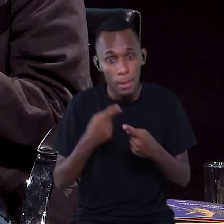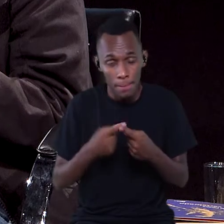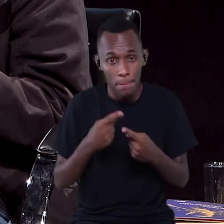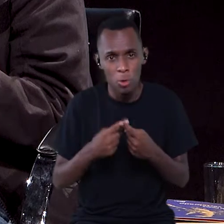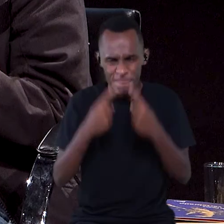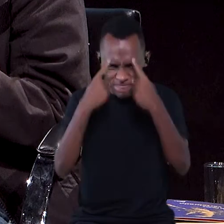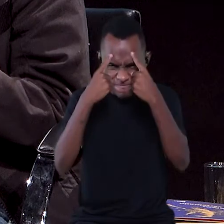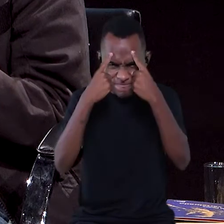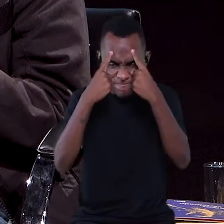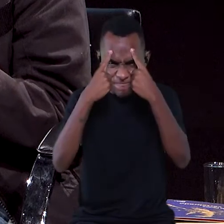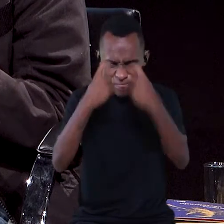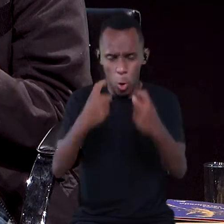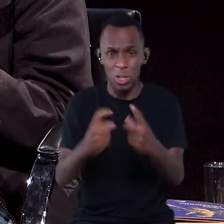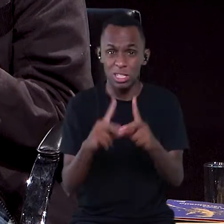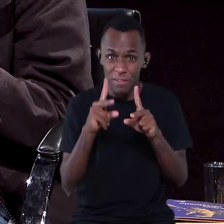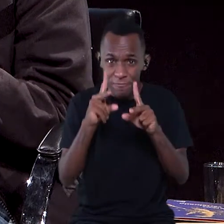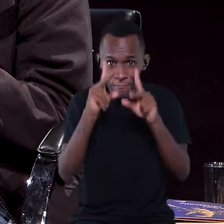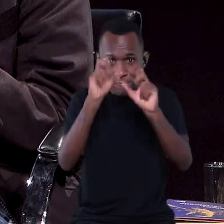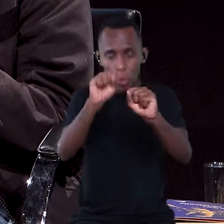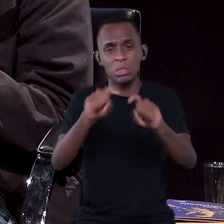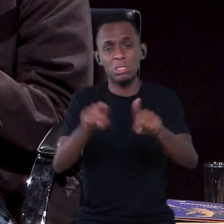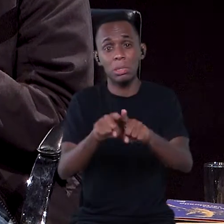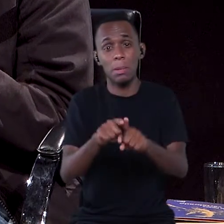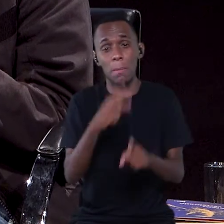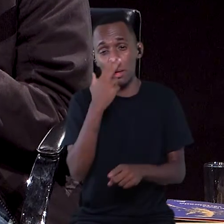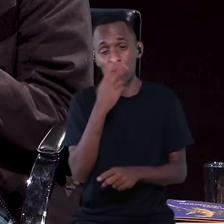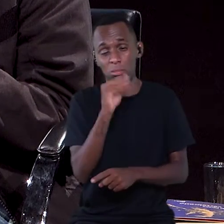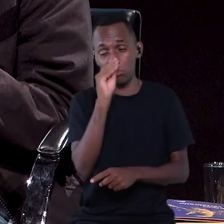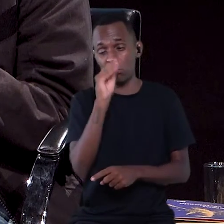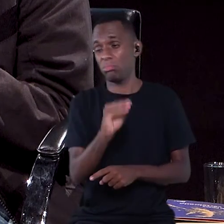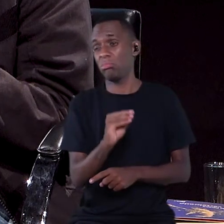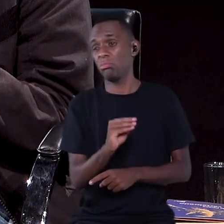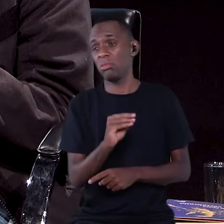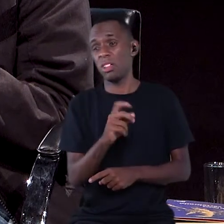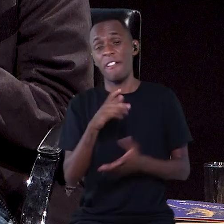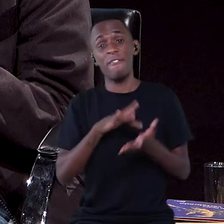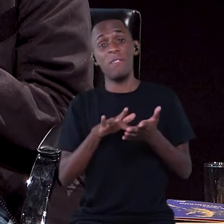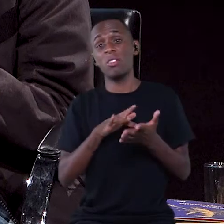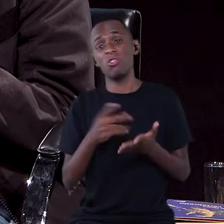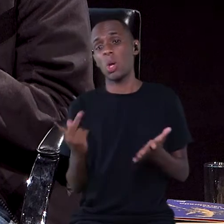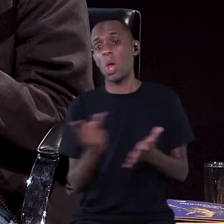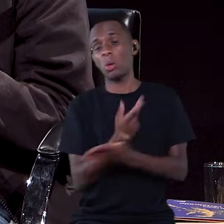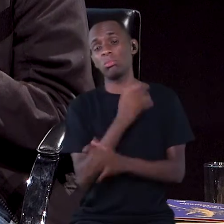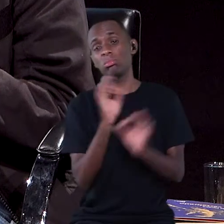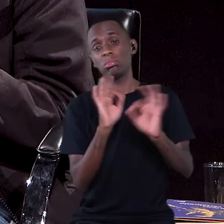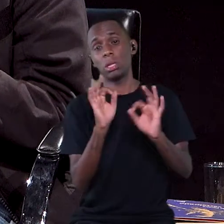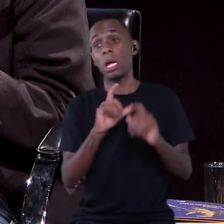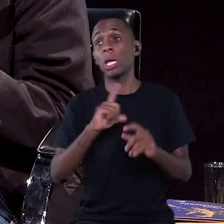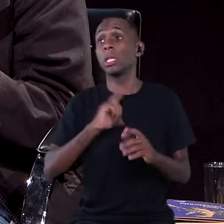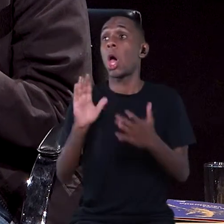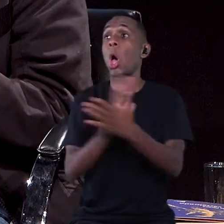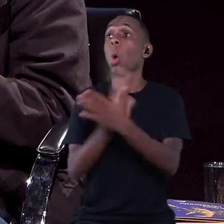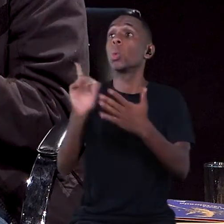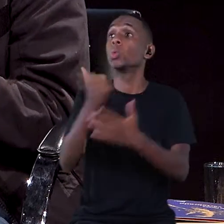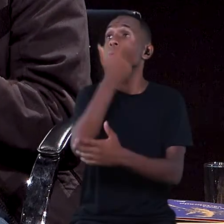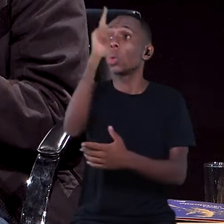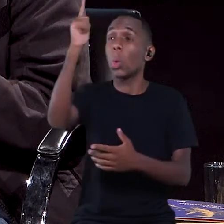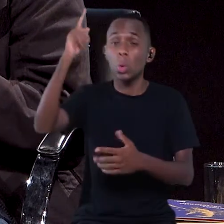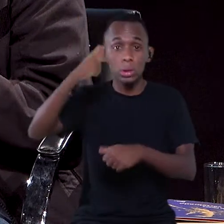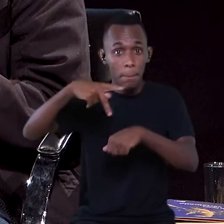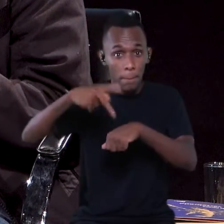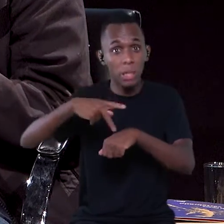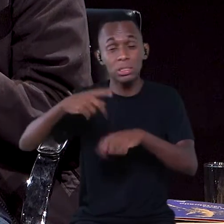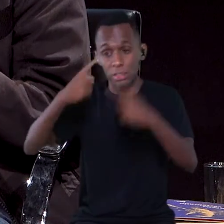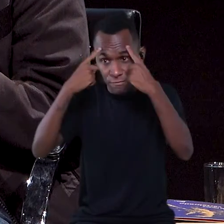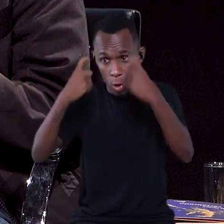extrema e o seu profundo processo de negação. Você tem vários países aí em que a violência faz parte da